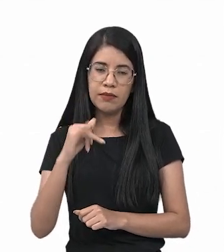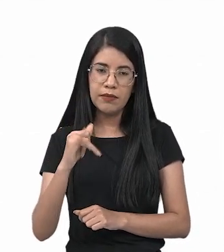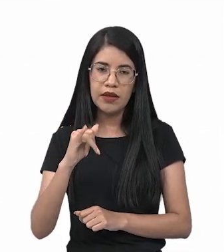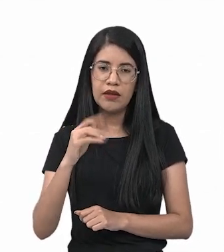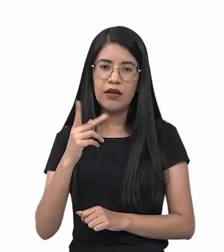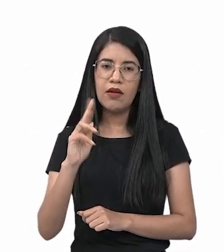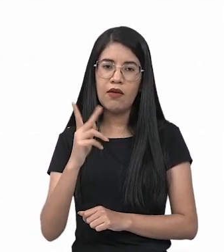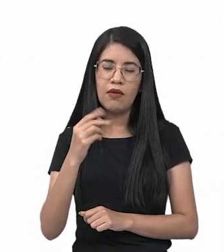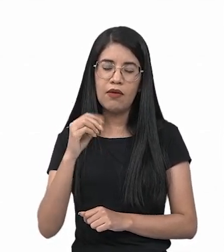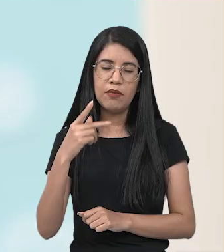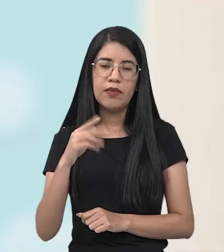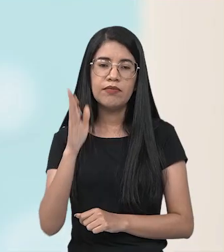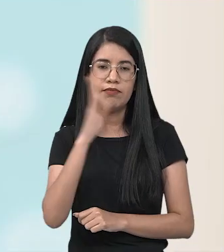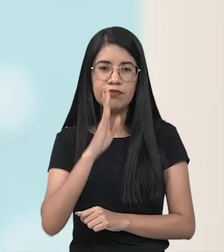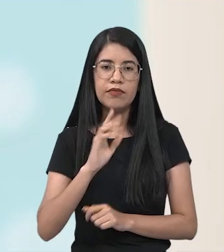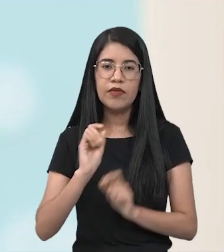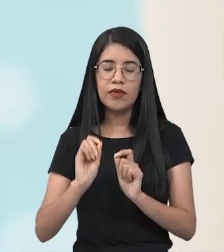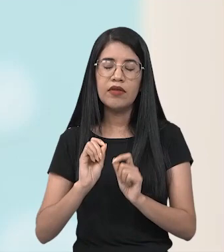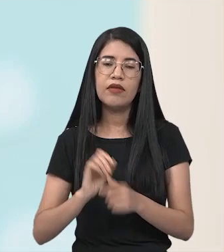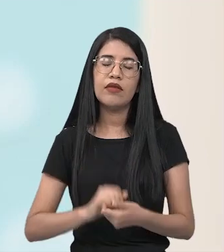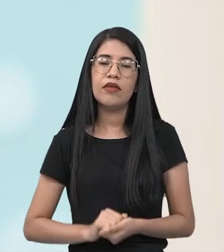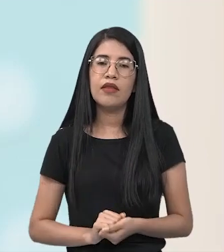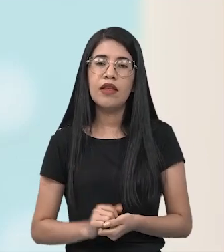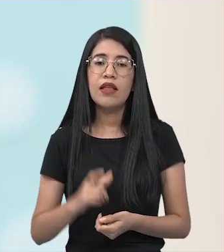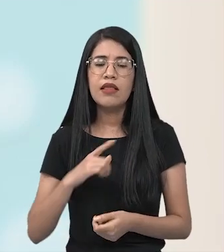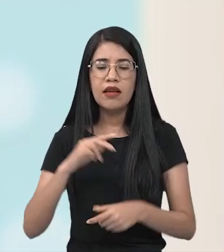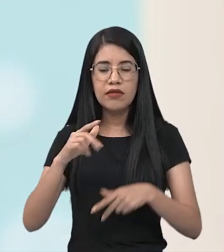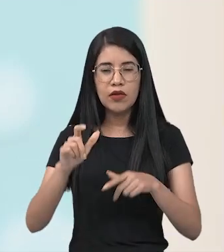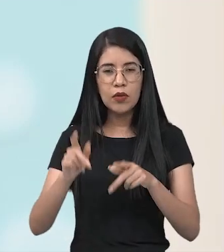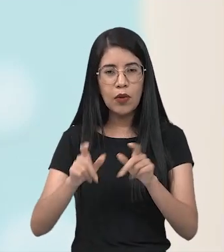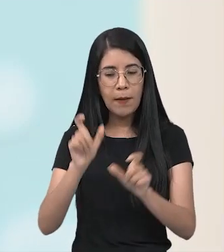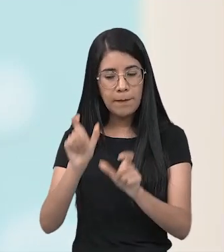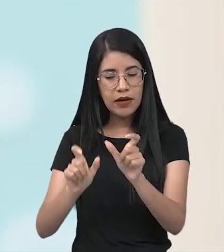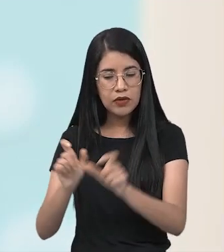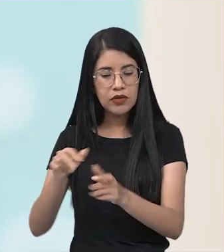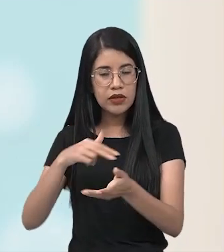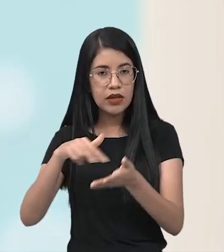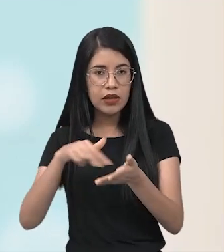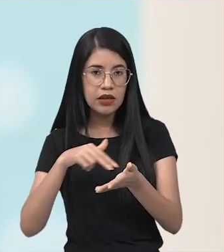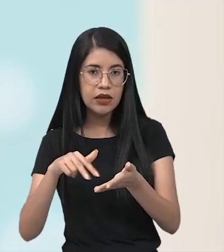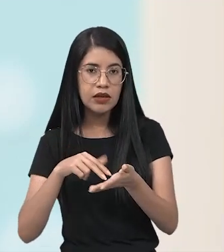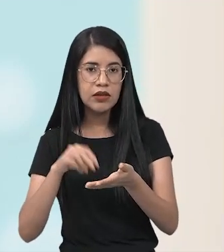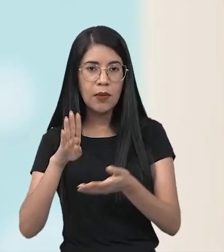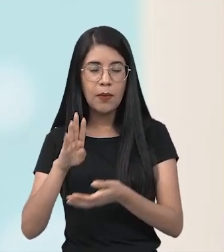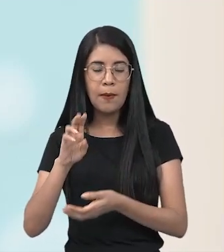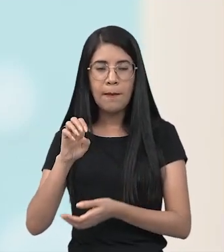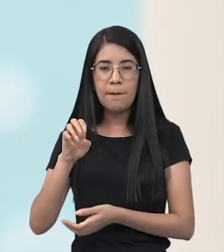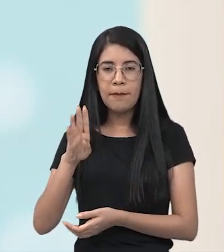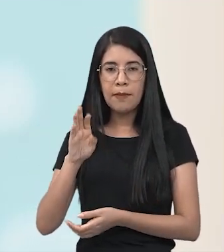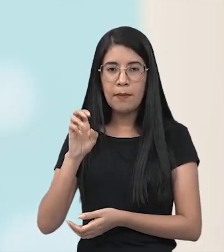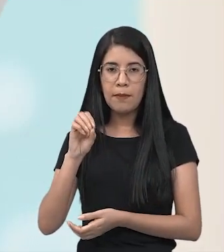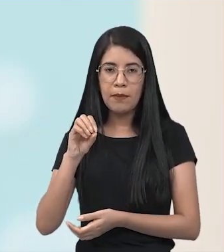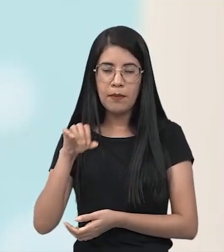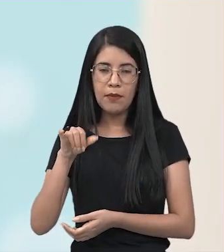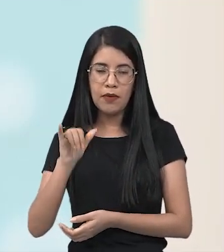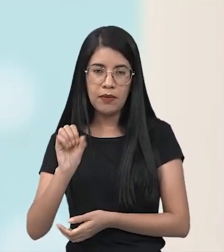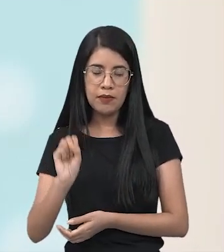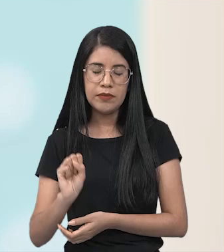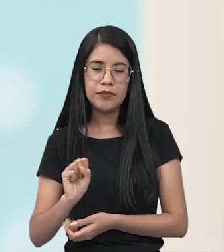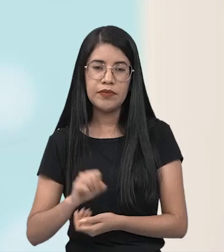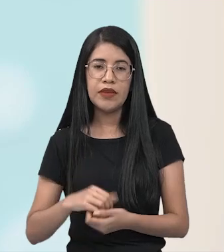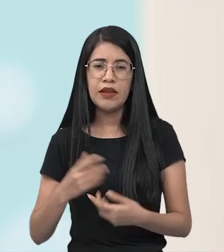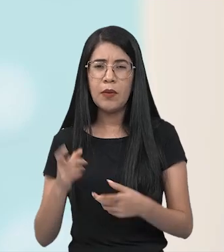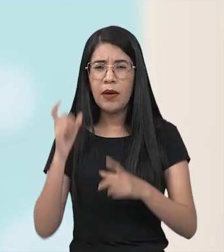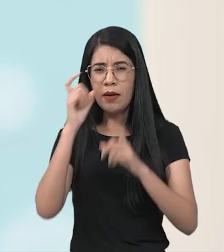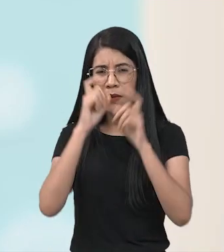da cultura do hip hop, porque eles são os dançarinos do break, então são os b-boys. E eles têm ali toda uma preocupação